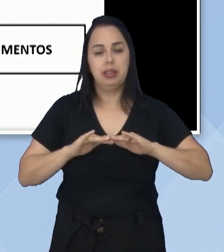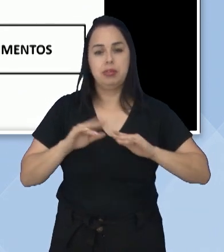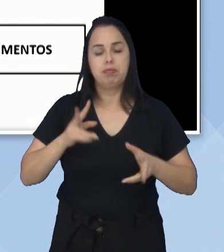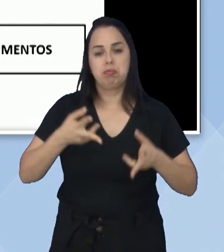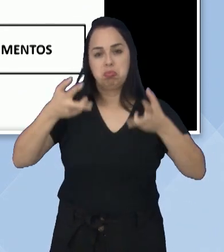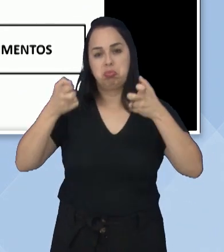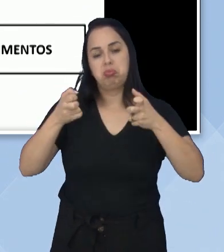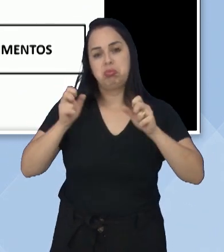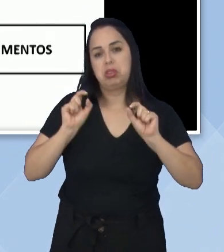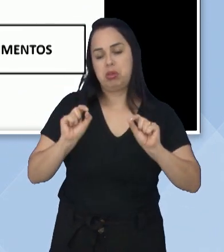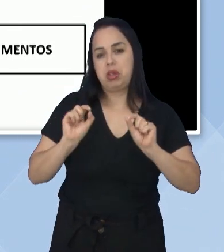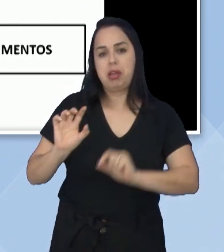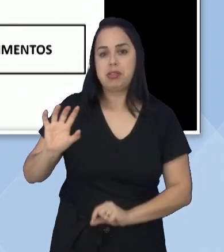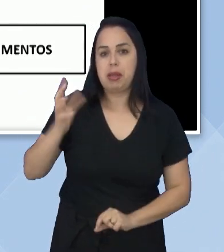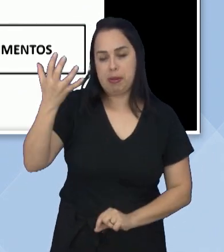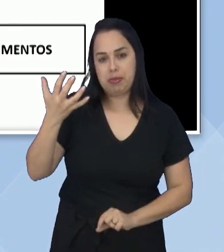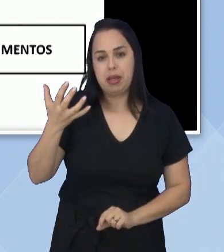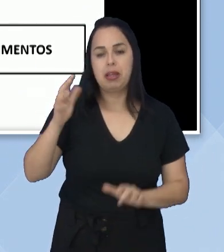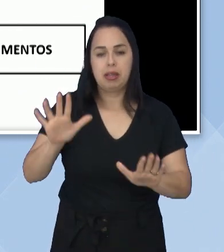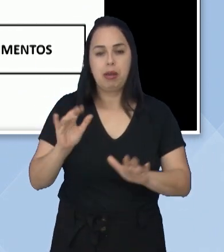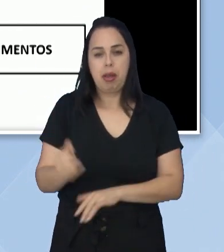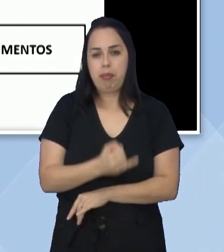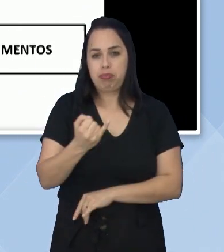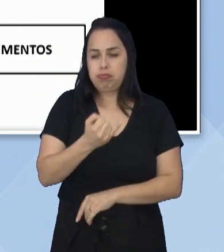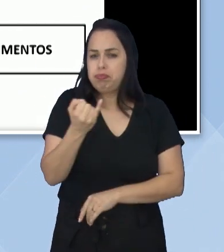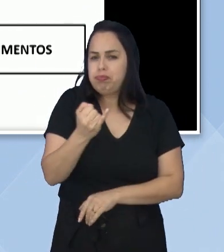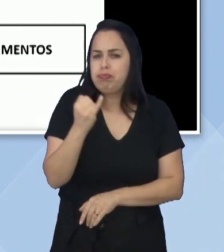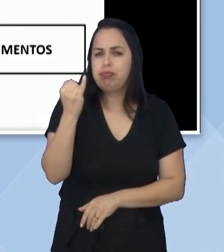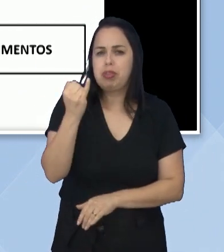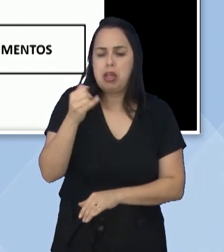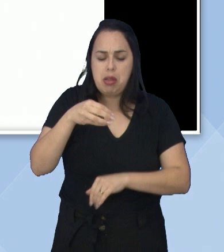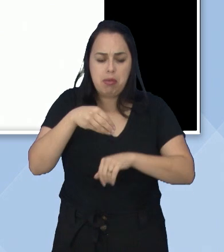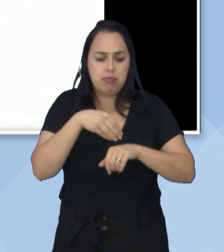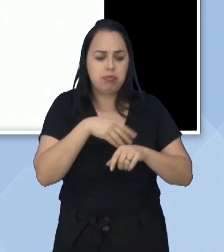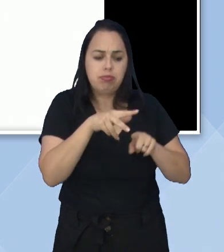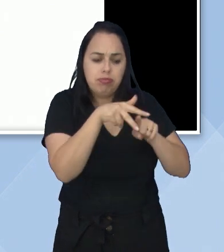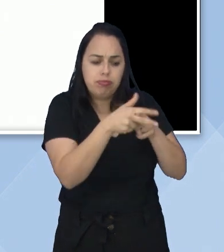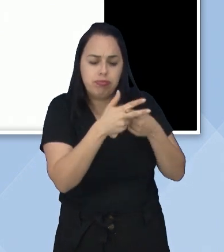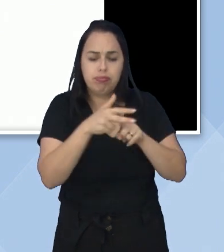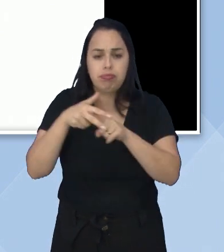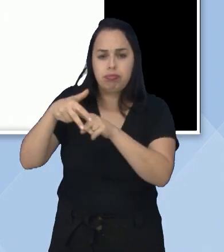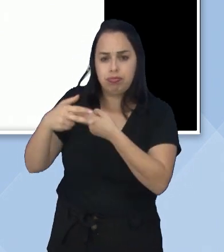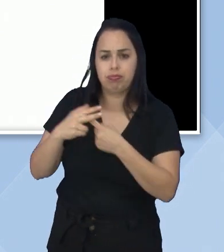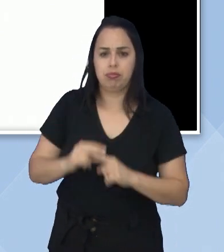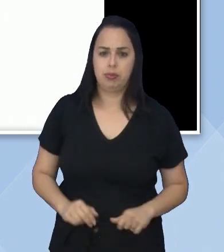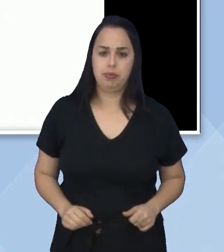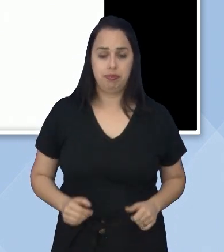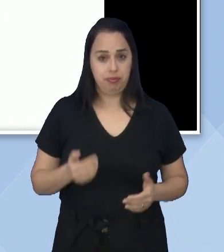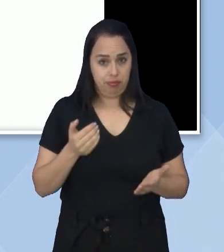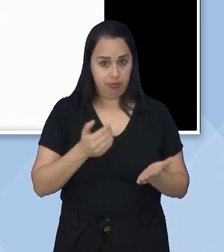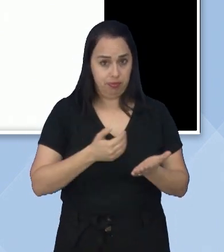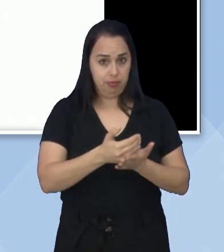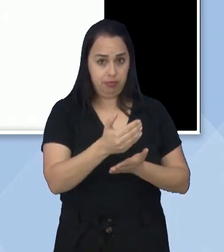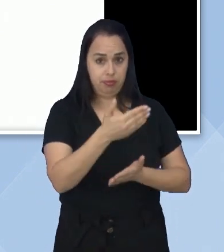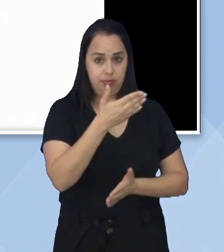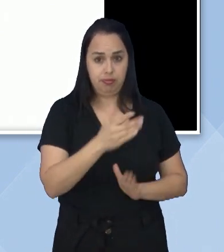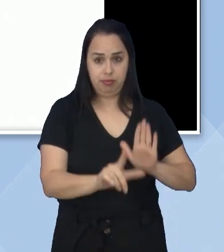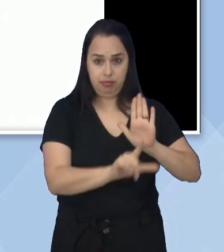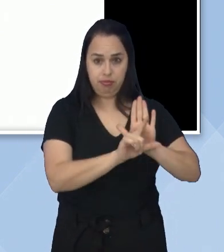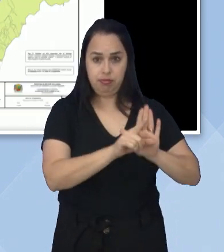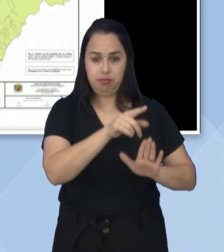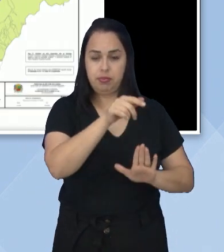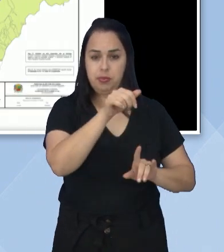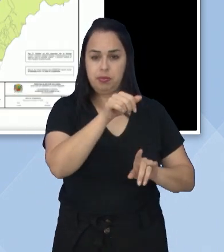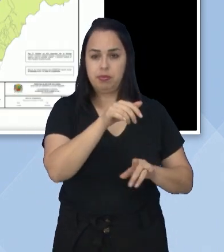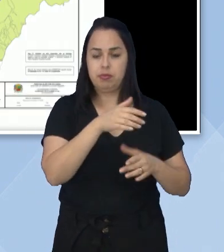percebe que isso ocorre então é importante que a gente faça essas correções vamos começar pela lei de parcelamento hoje